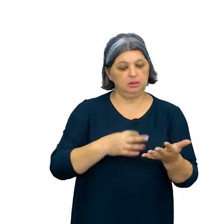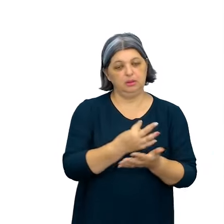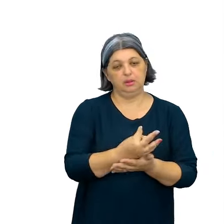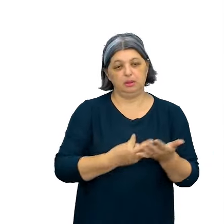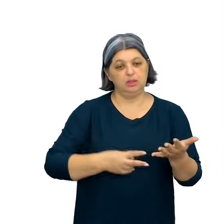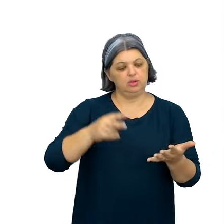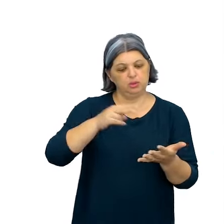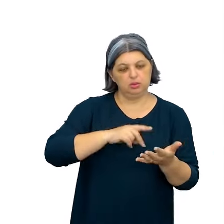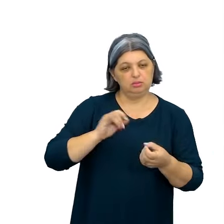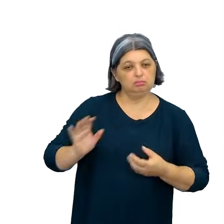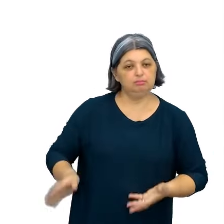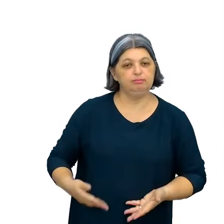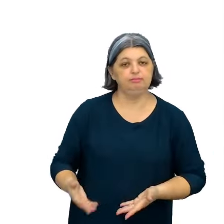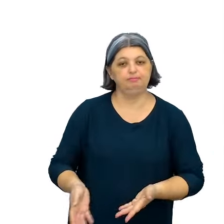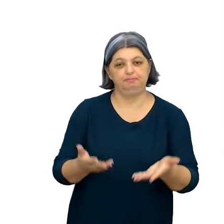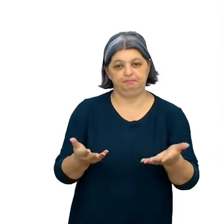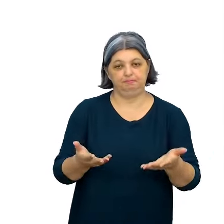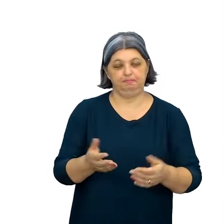e motive-os